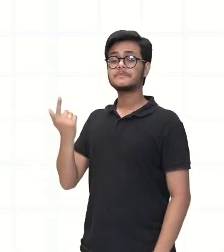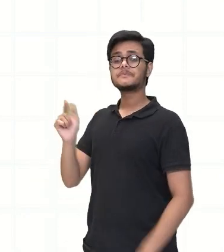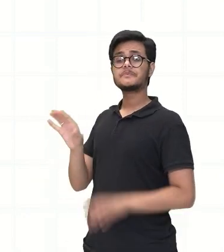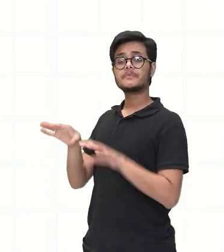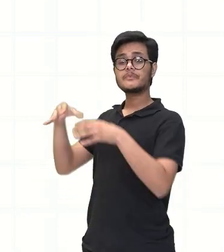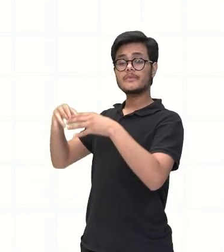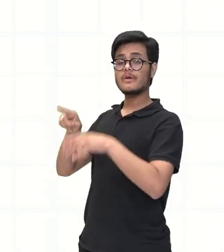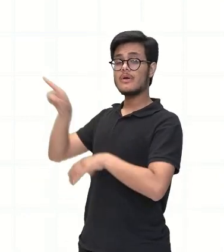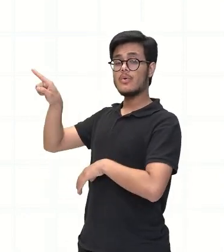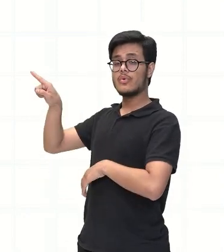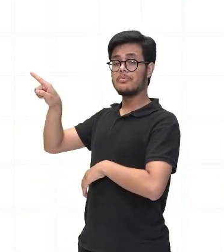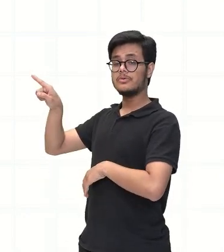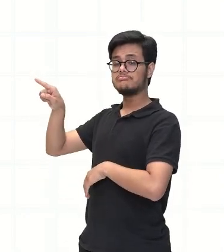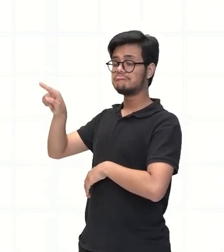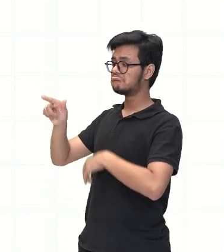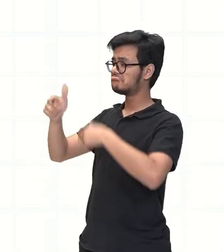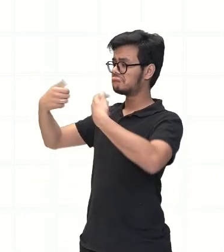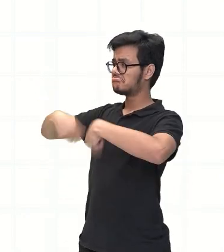palavras,